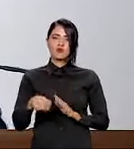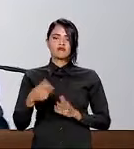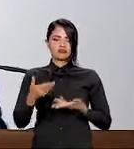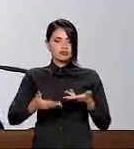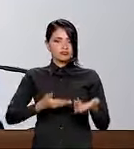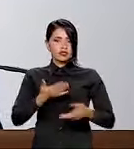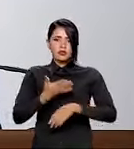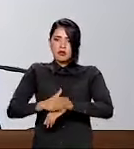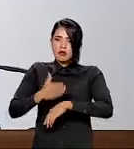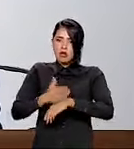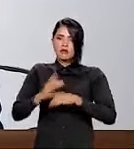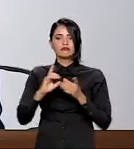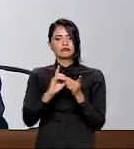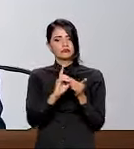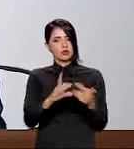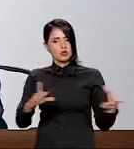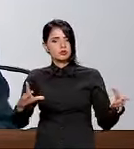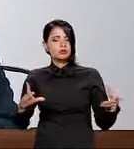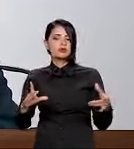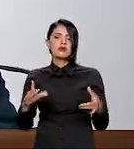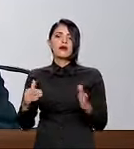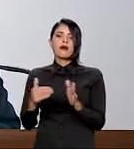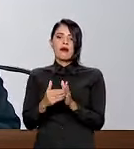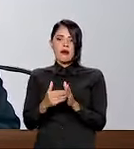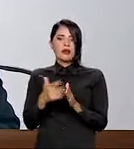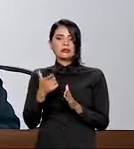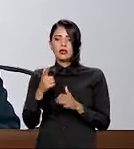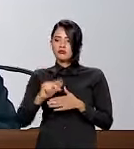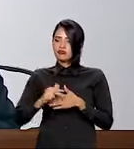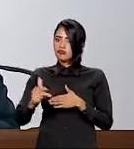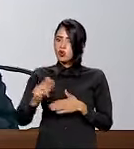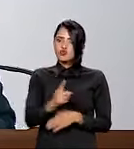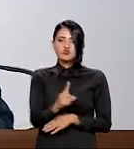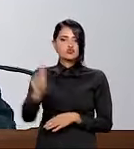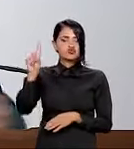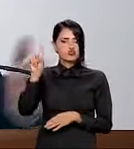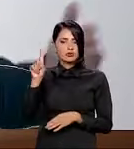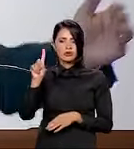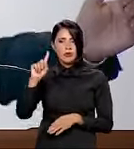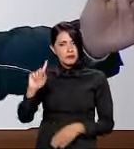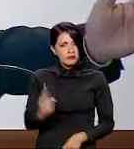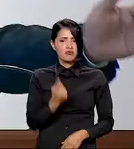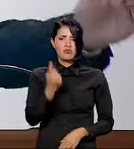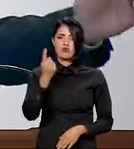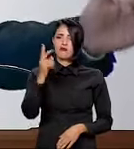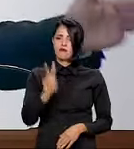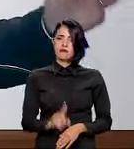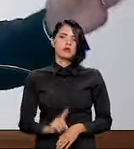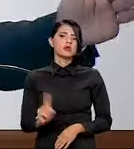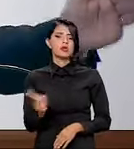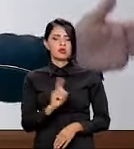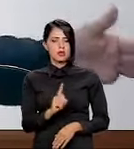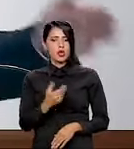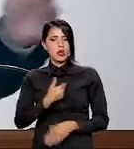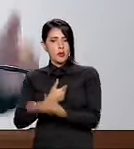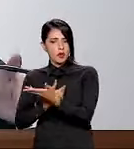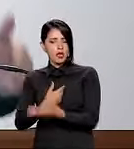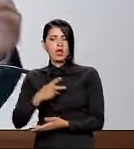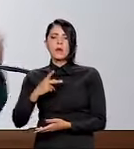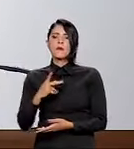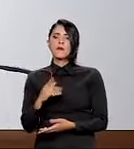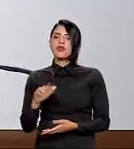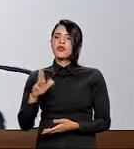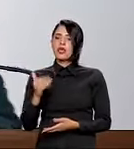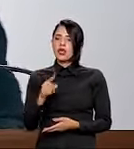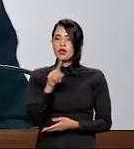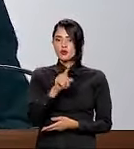exercitar a democracia até as últimas consequências. E não é a primeira vez, o companheiro Pinheira ganhou as eleições no Chile